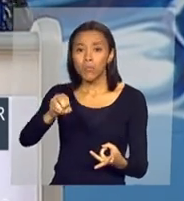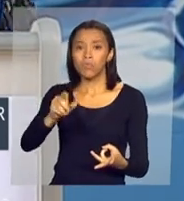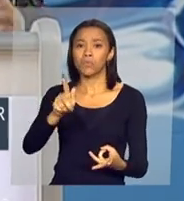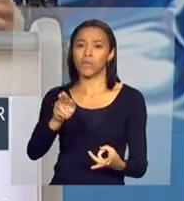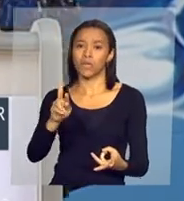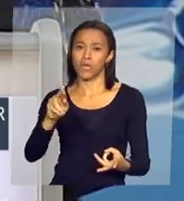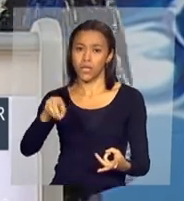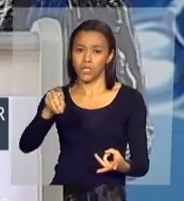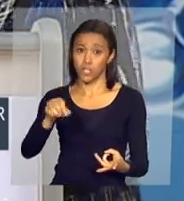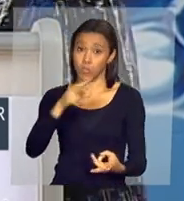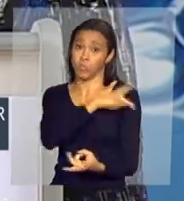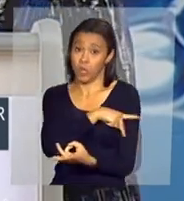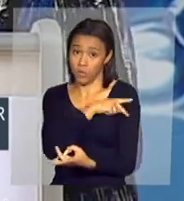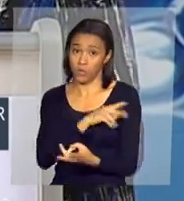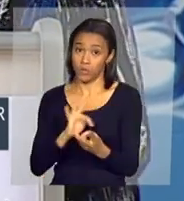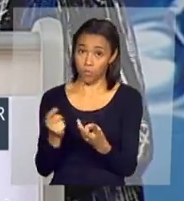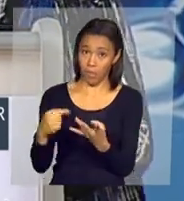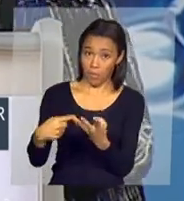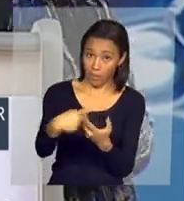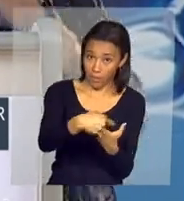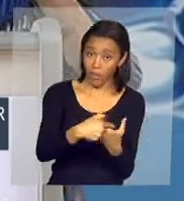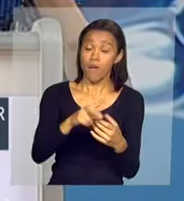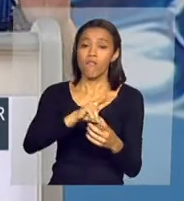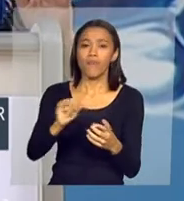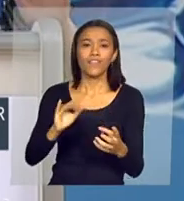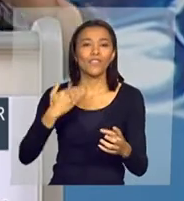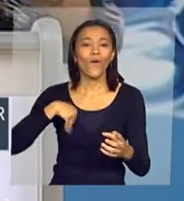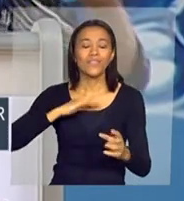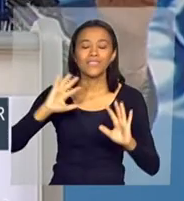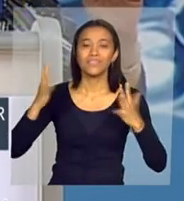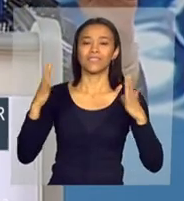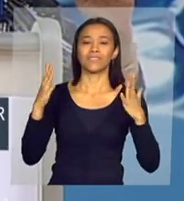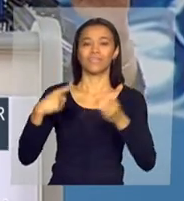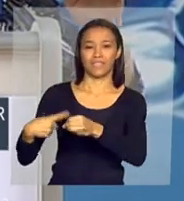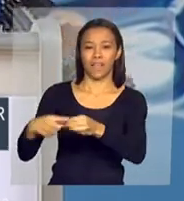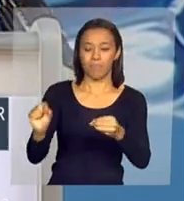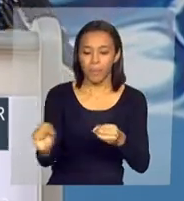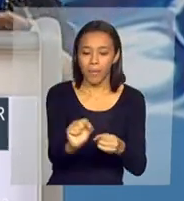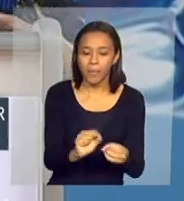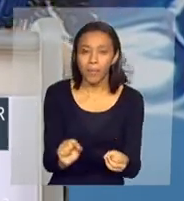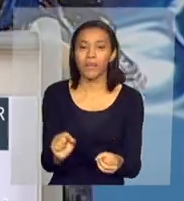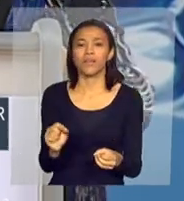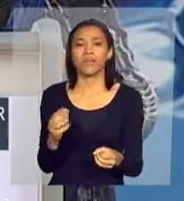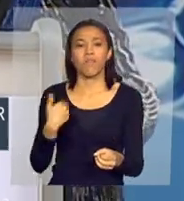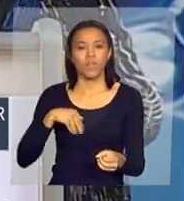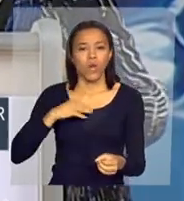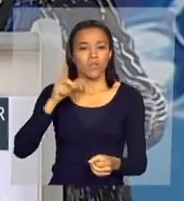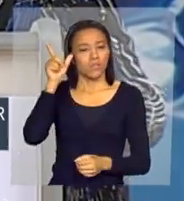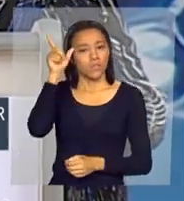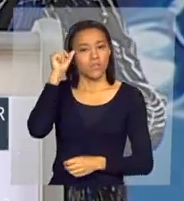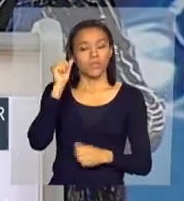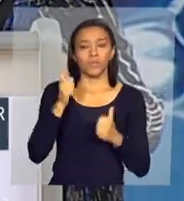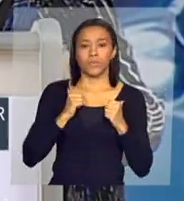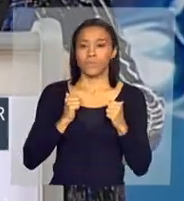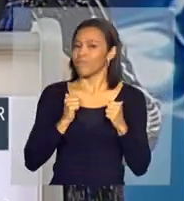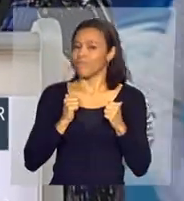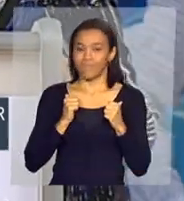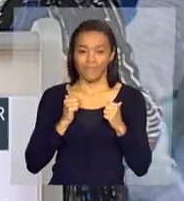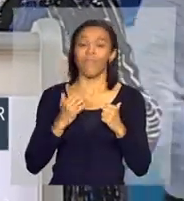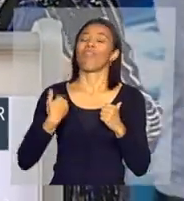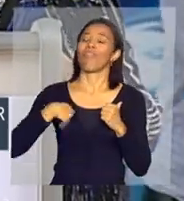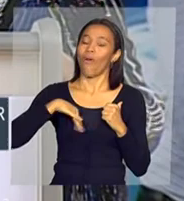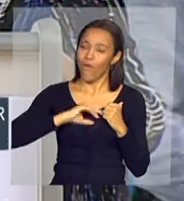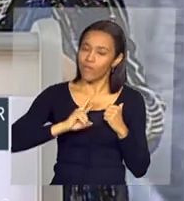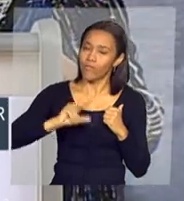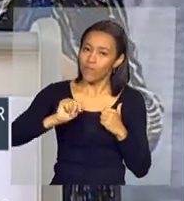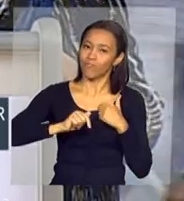Piauí, a gente de fato comemora, mas a gente não descansa. Nós vamos ter de fazer